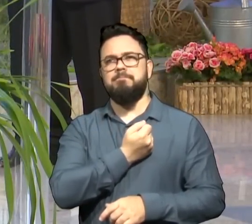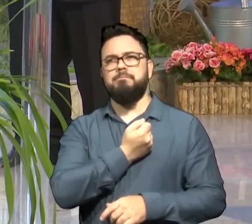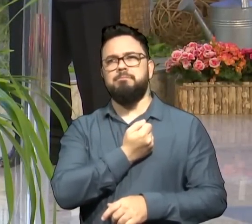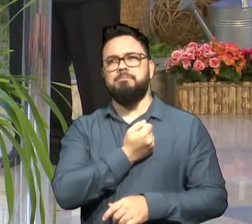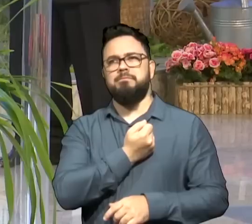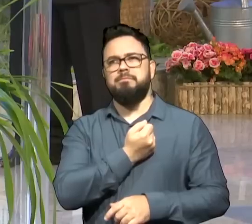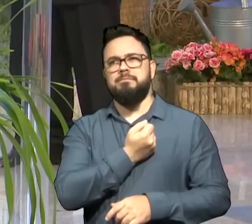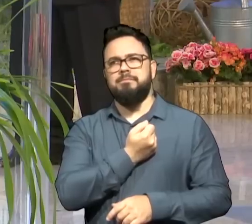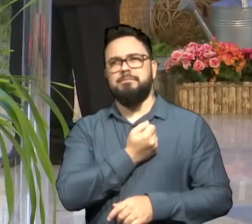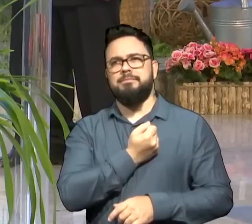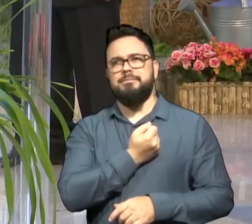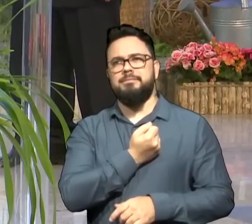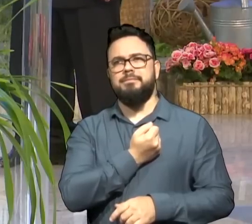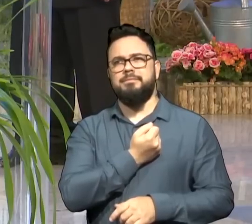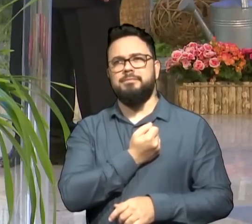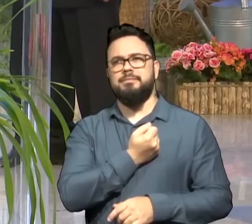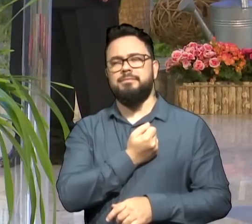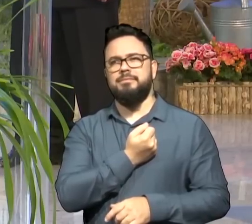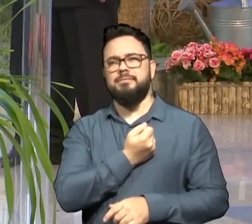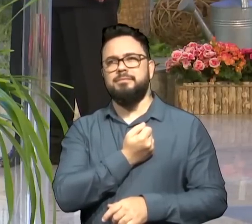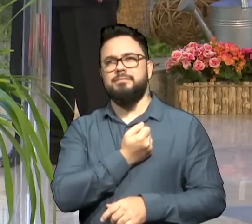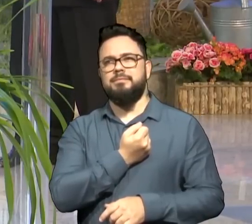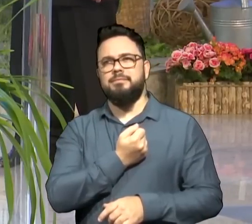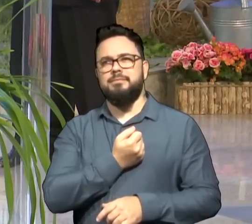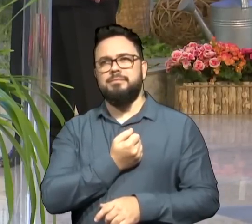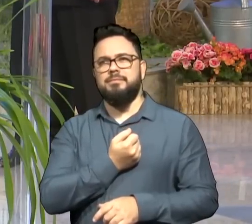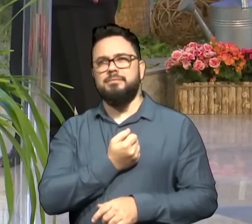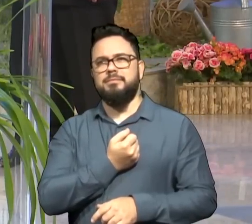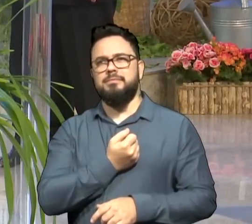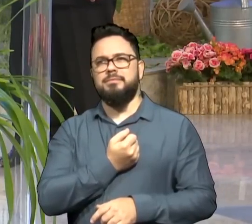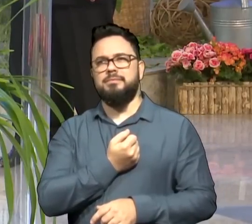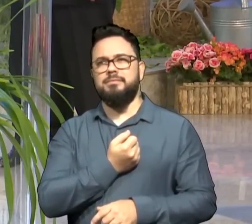salvador todos os